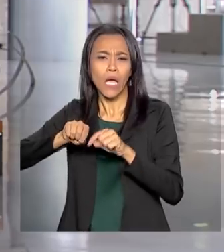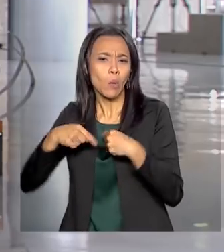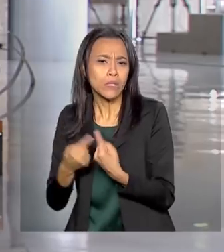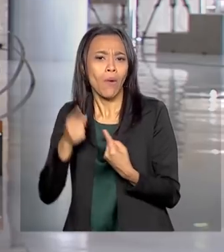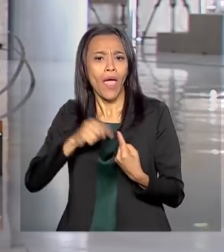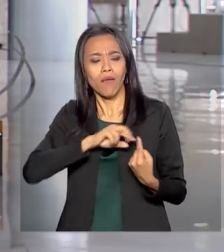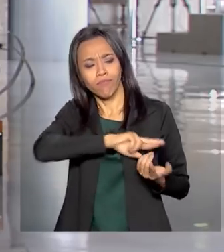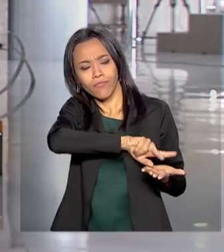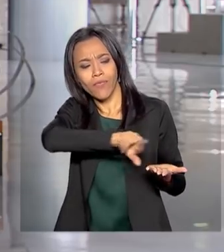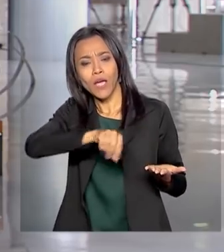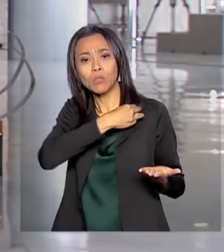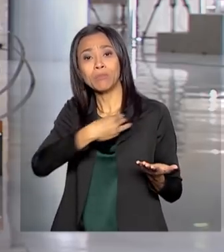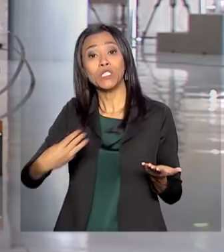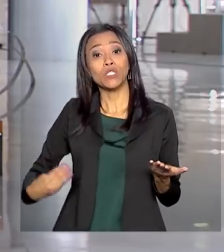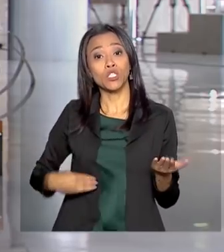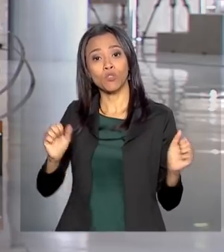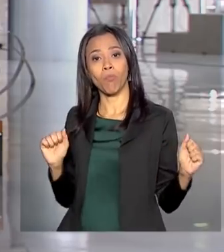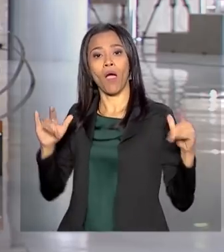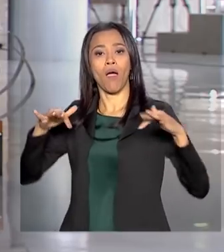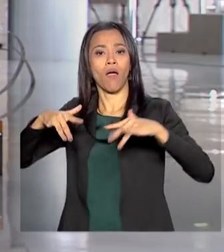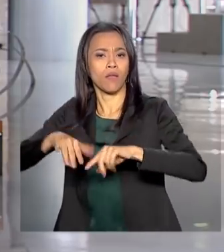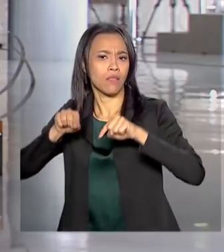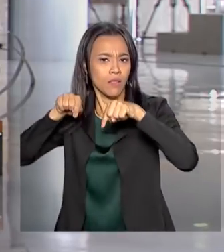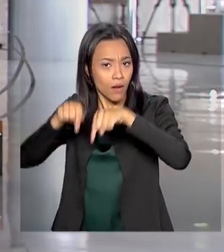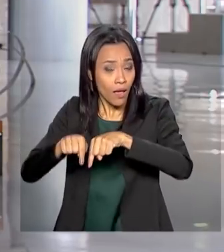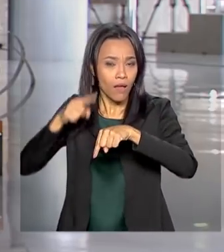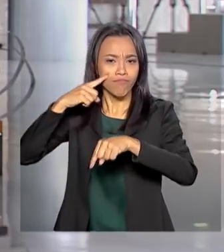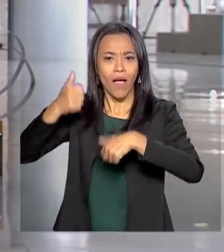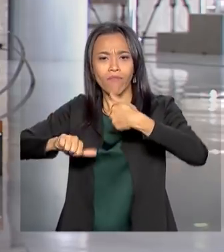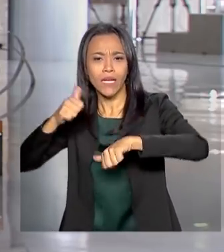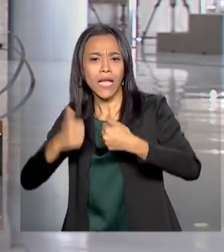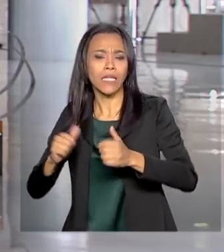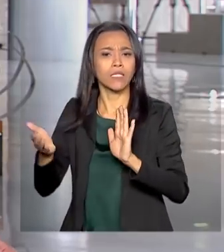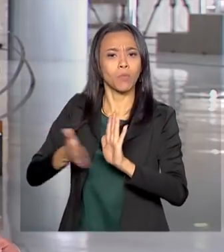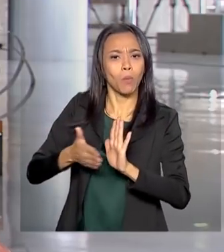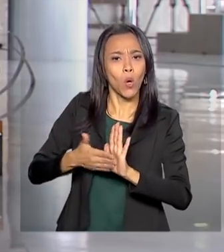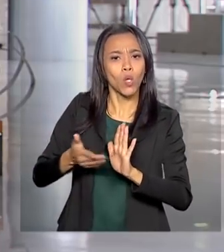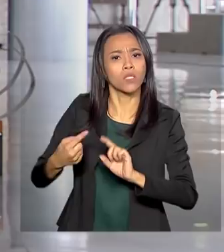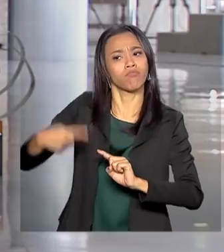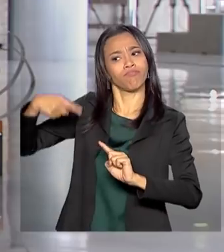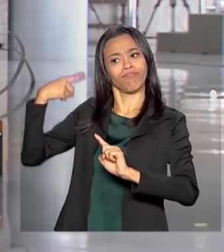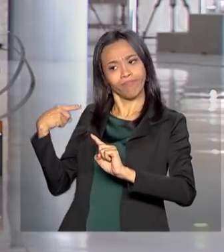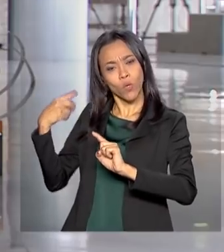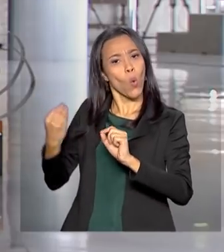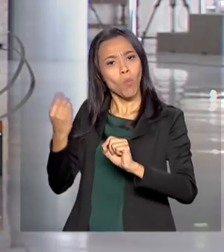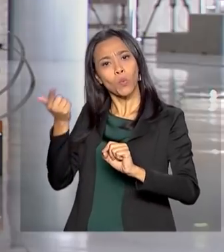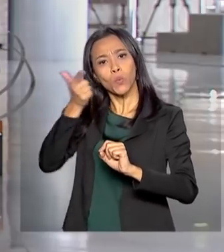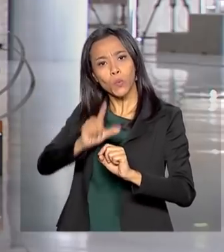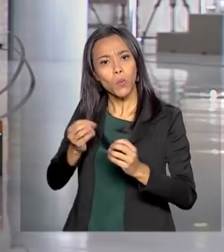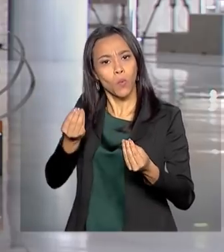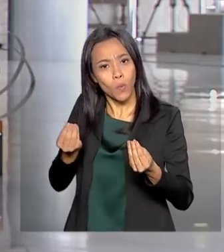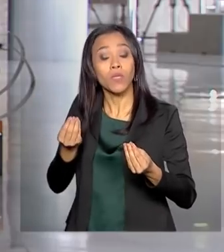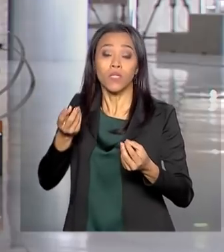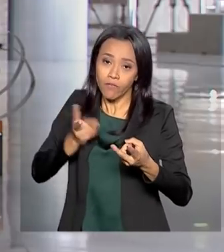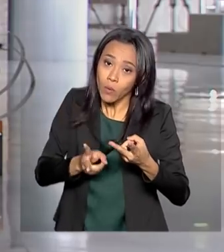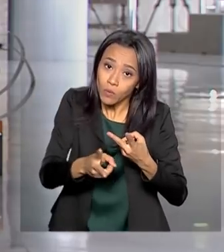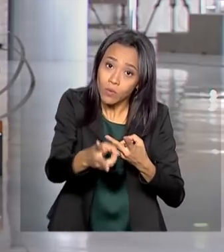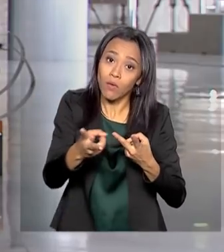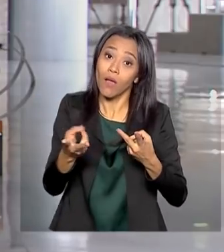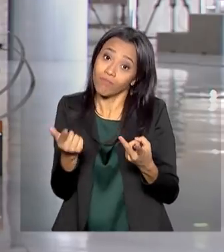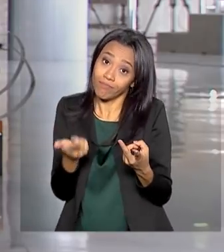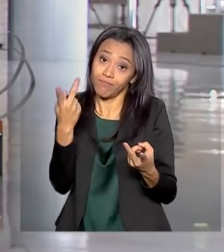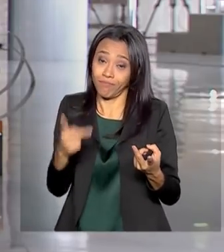no conselho de governo são avaliadas medidas que foram postas em práticas ou a ser impostas também em prática